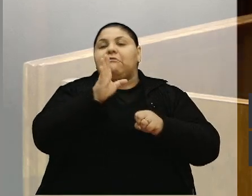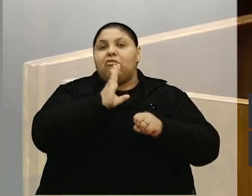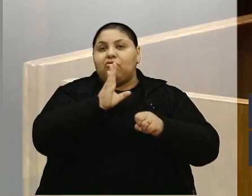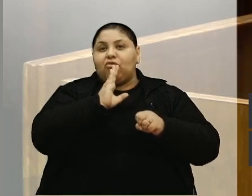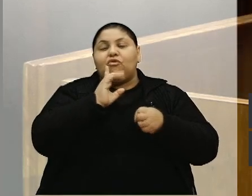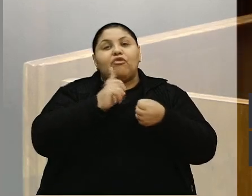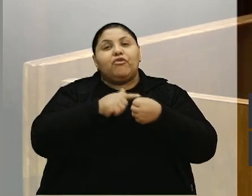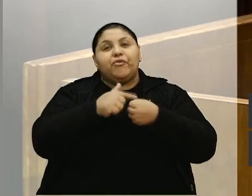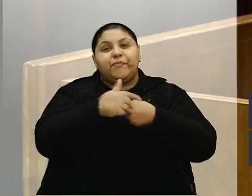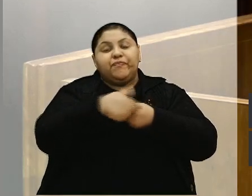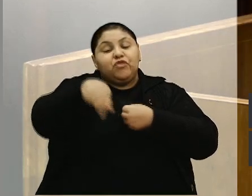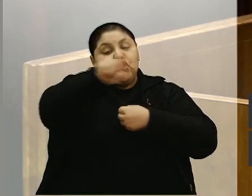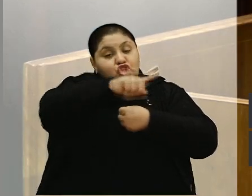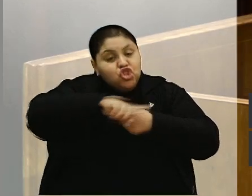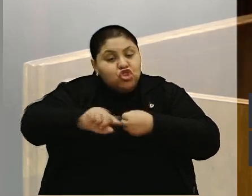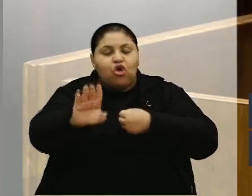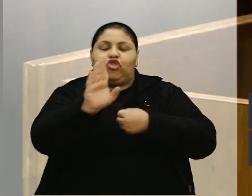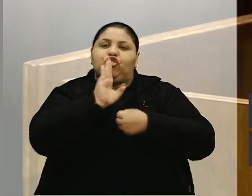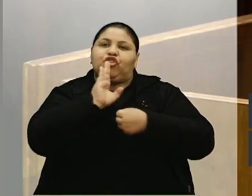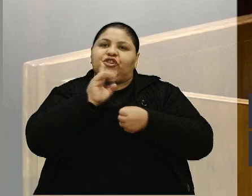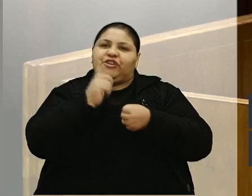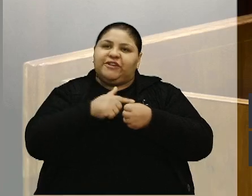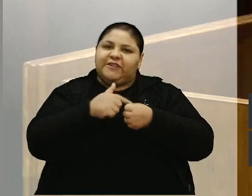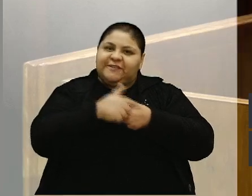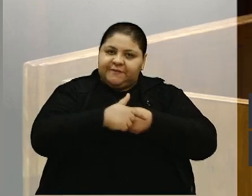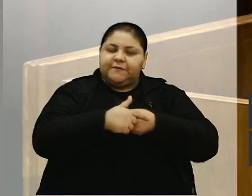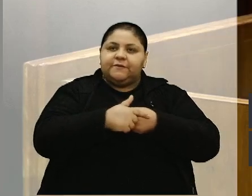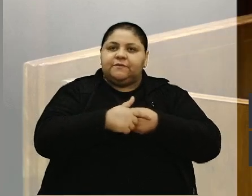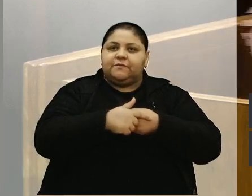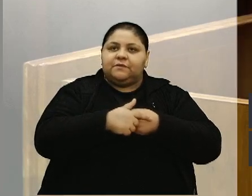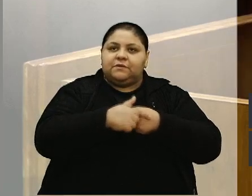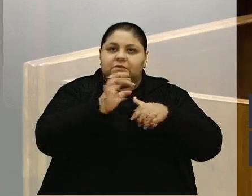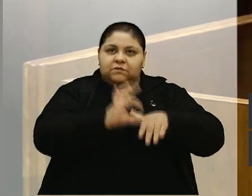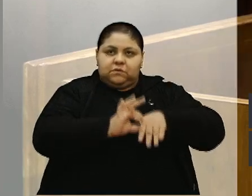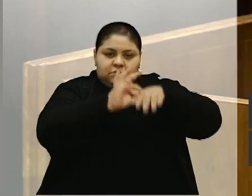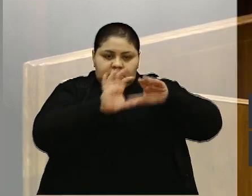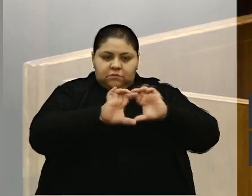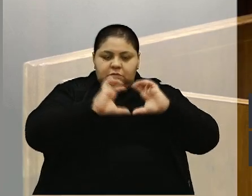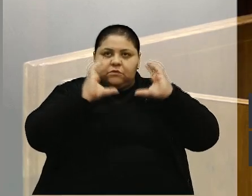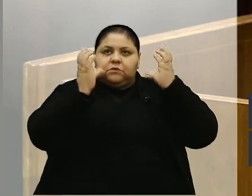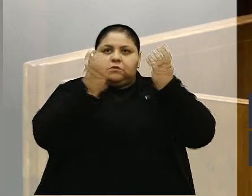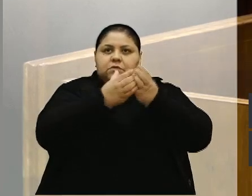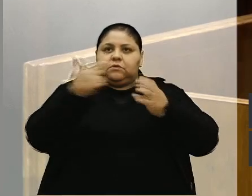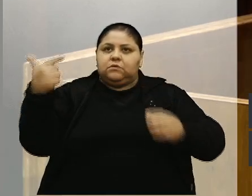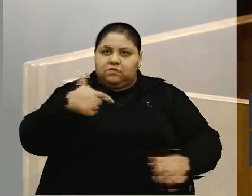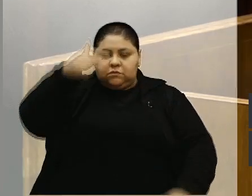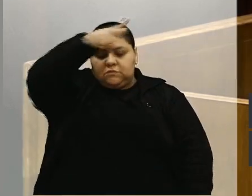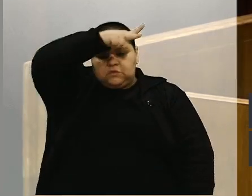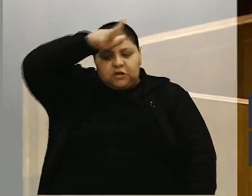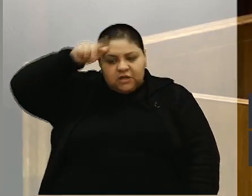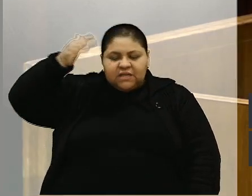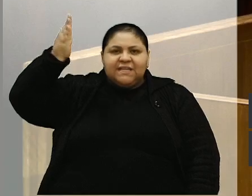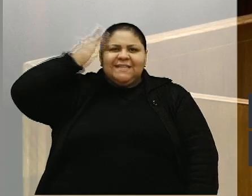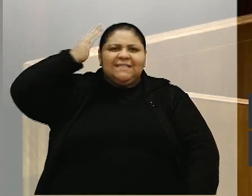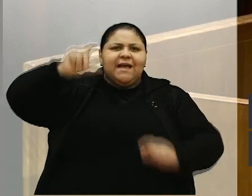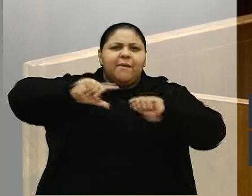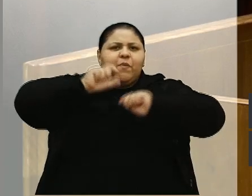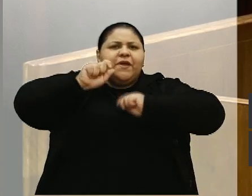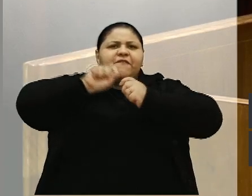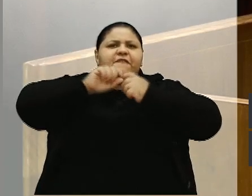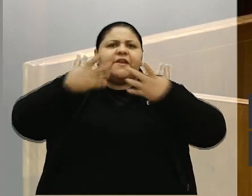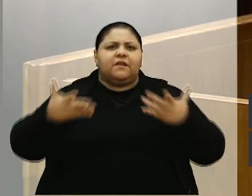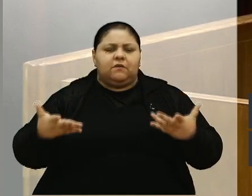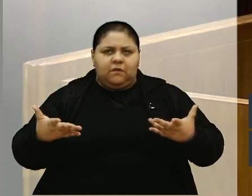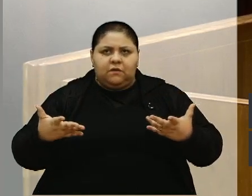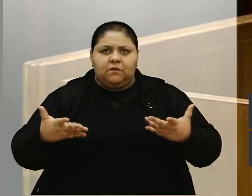ainda nós conhecemos a cidade. A senhora conhece muito, uma líder comunitária, foi subprefeita, sabe o que tem que ser feito.